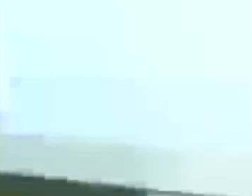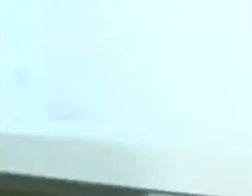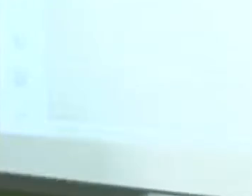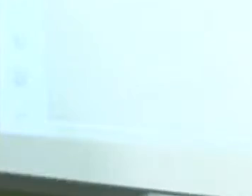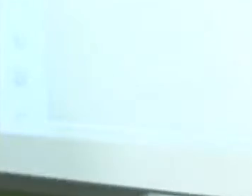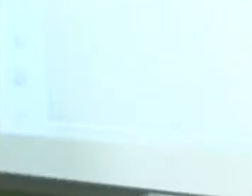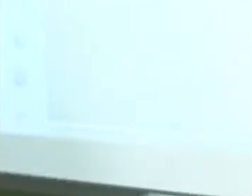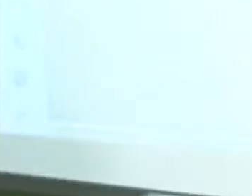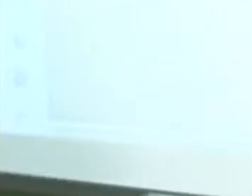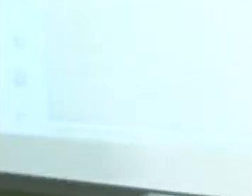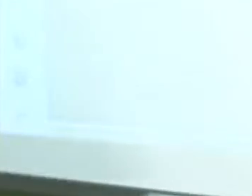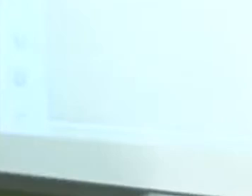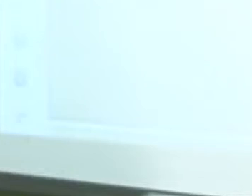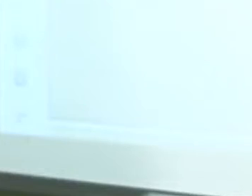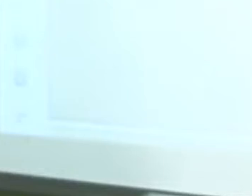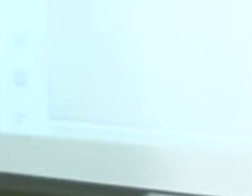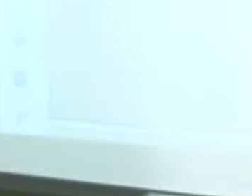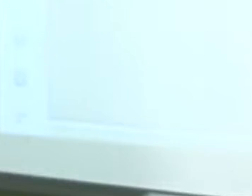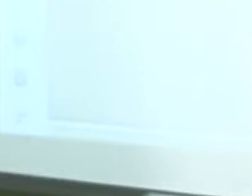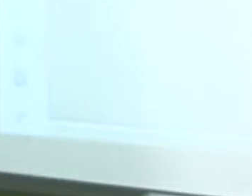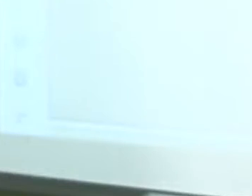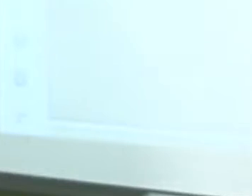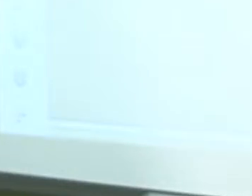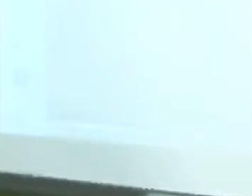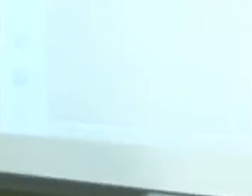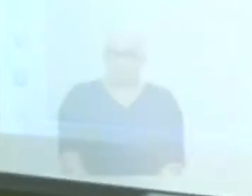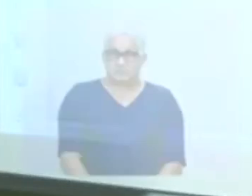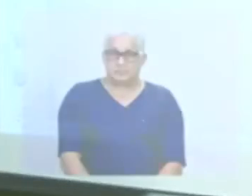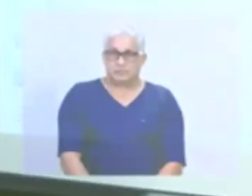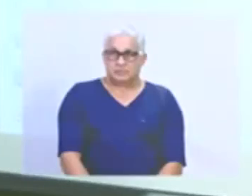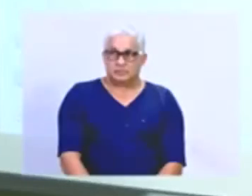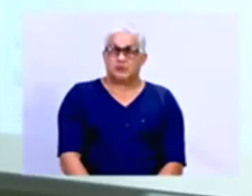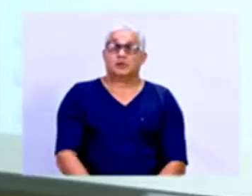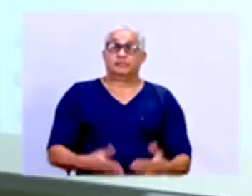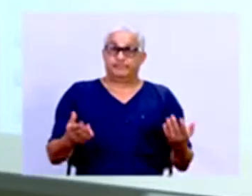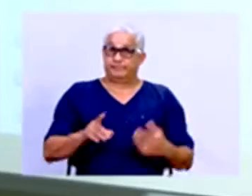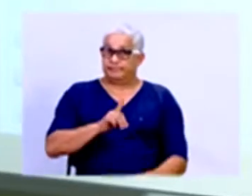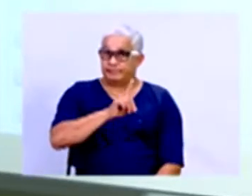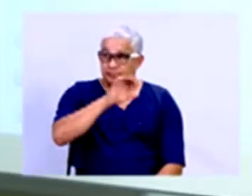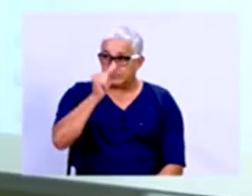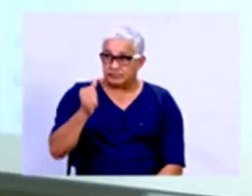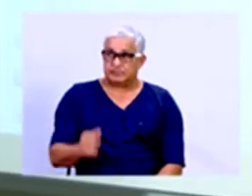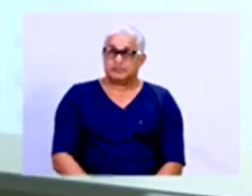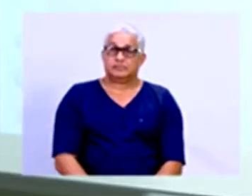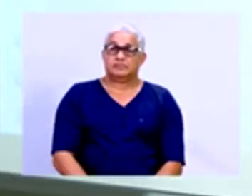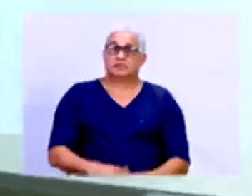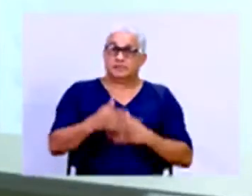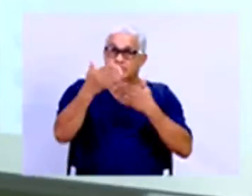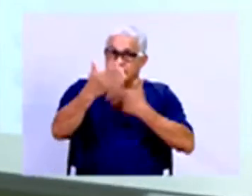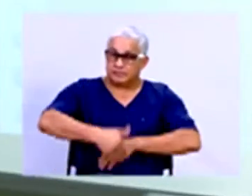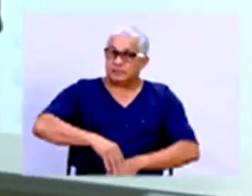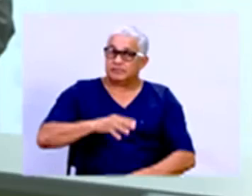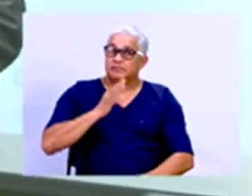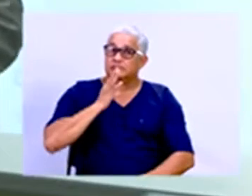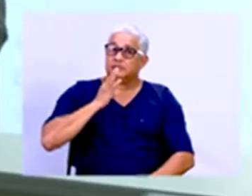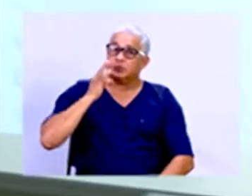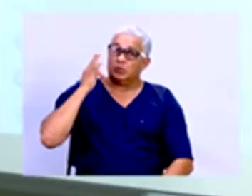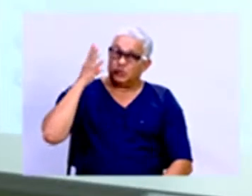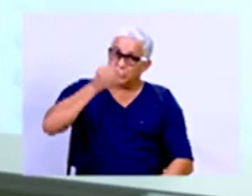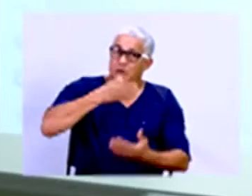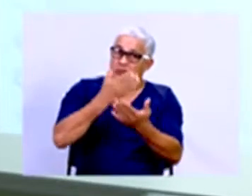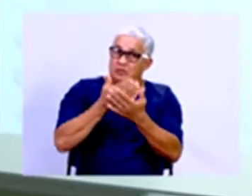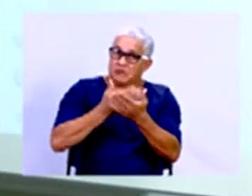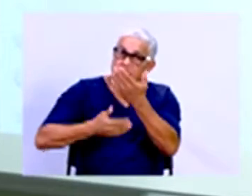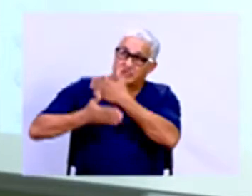Bom, alunos, hoje nós estamos no grande dia, né? O dia em que nós vamos colocar à prova todo aquele conhecimento construído